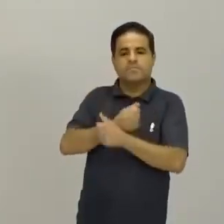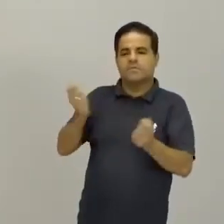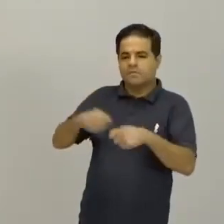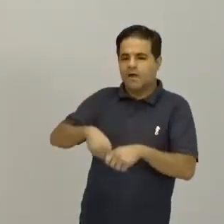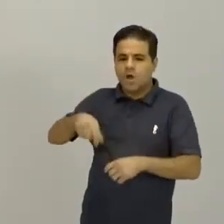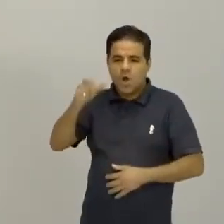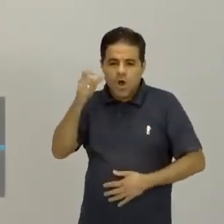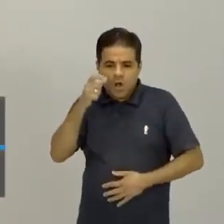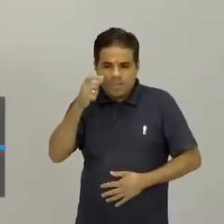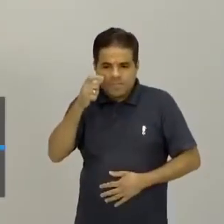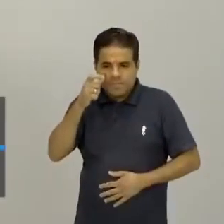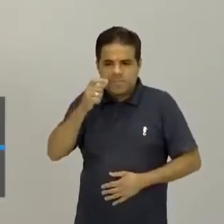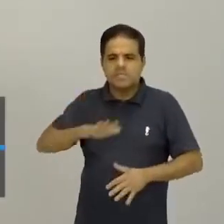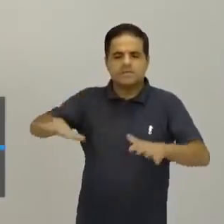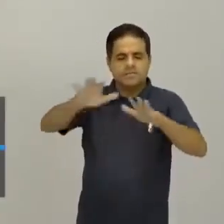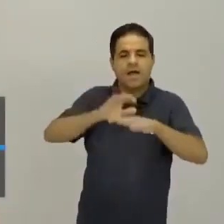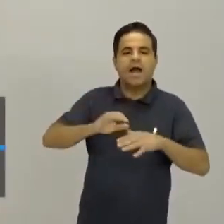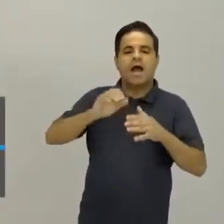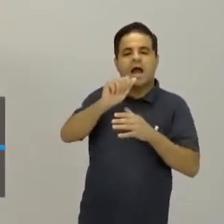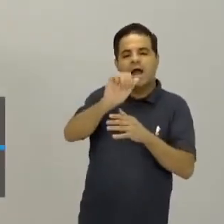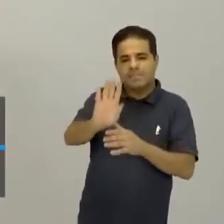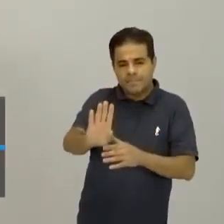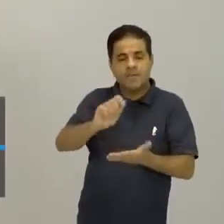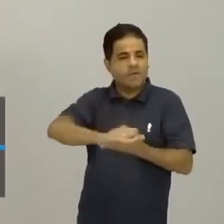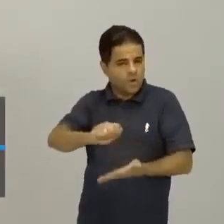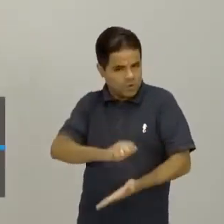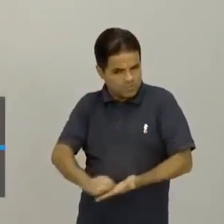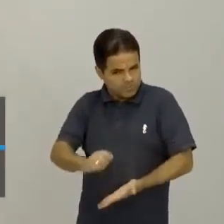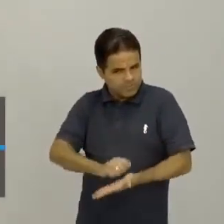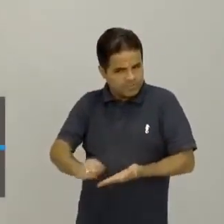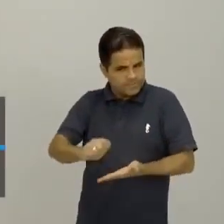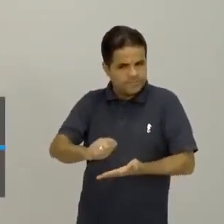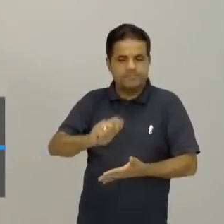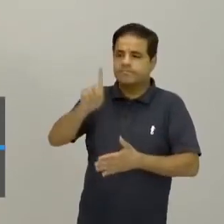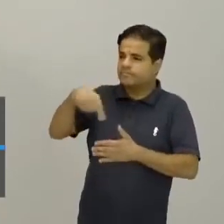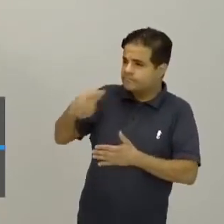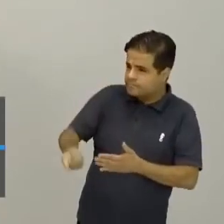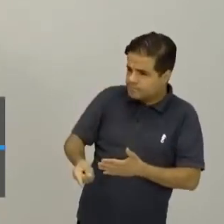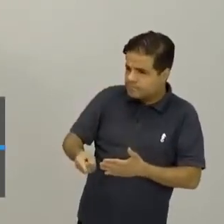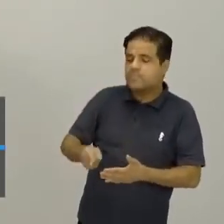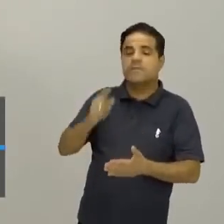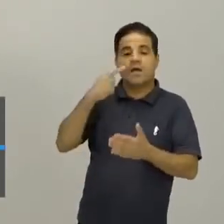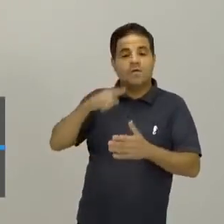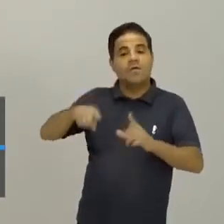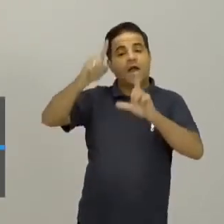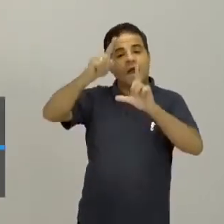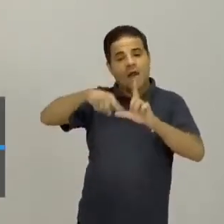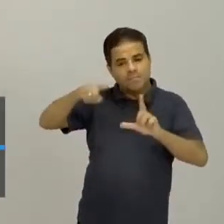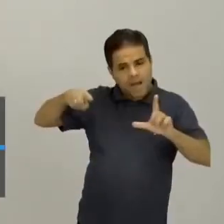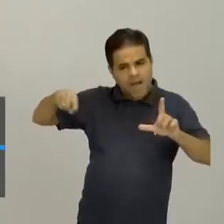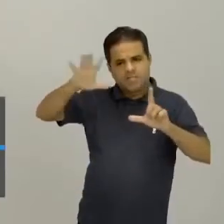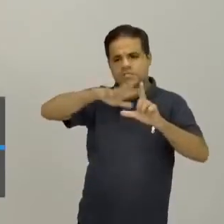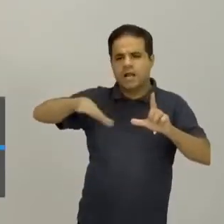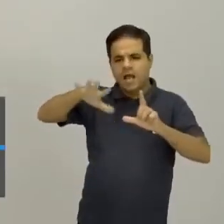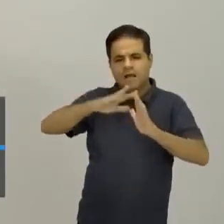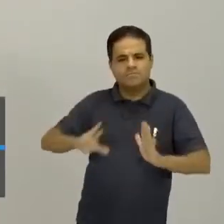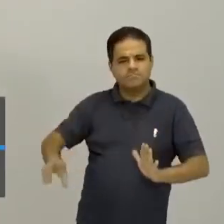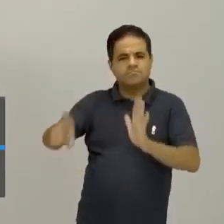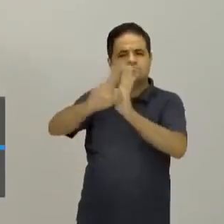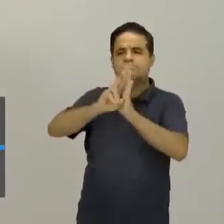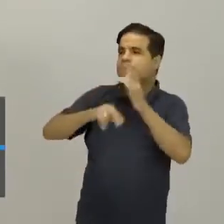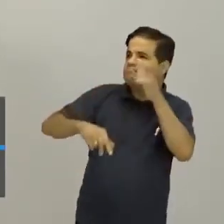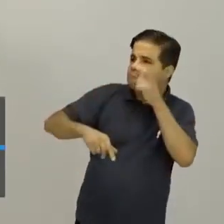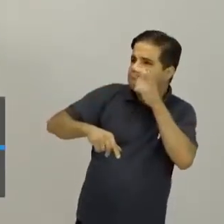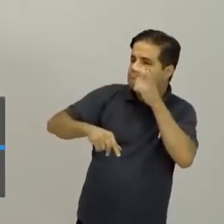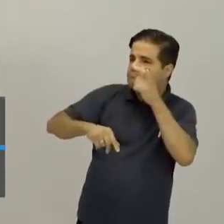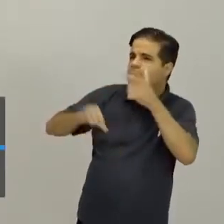vai observar os coeficientes a e b, vai anotar esses coeficientes e depois a gente vai olhar para a parte gráfica, para a representação gráfica. E vai olhar,